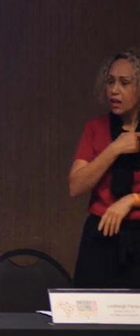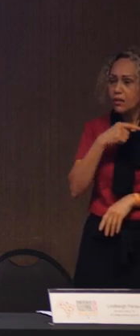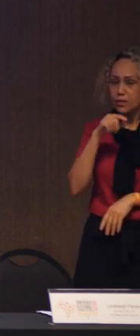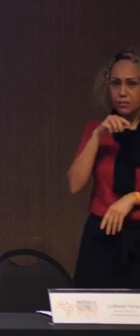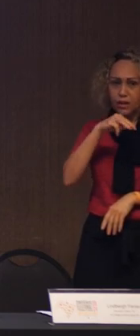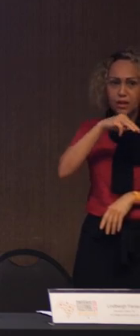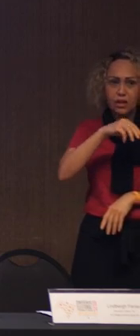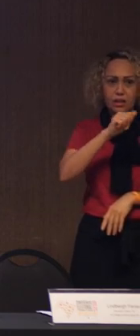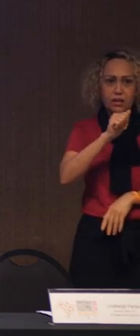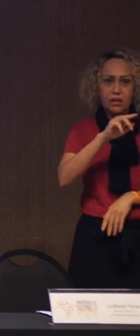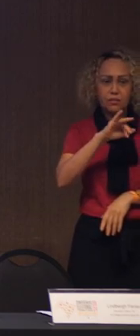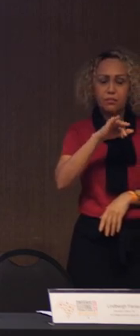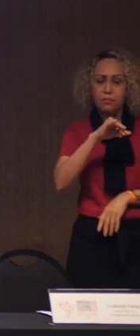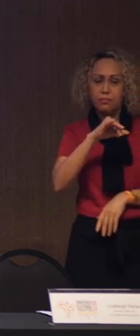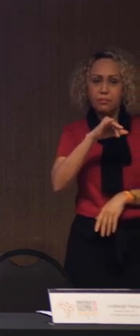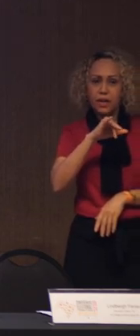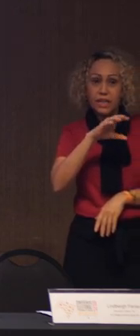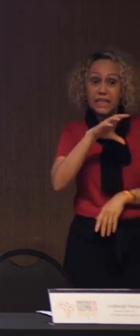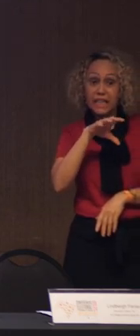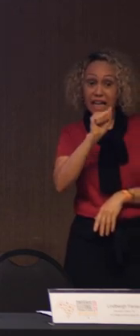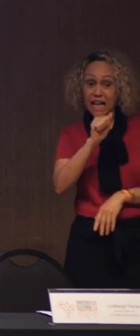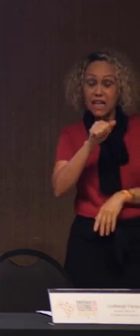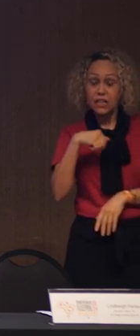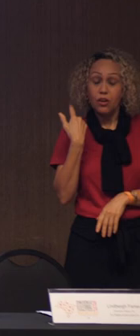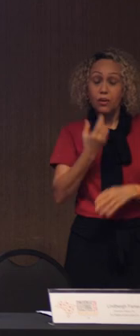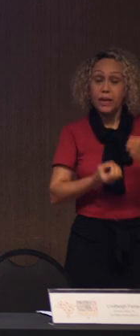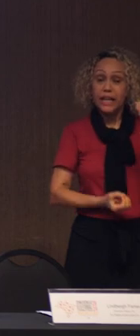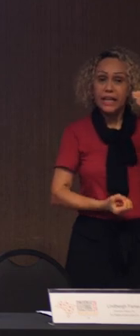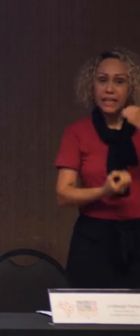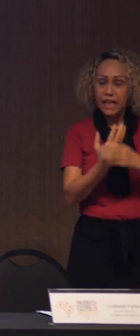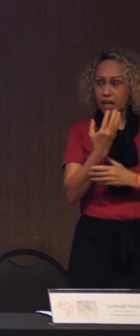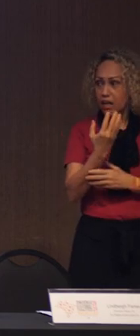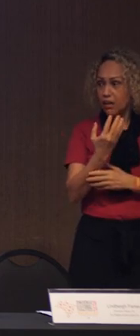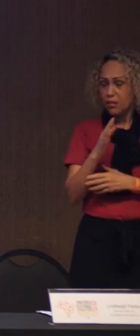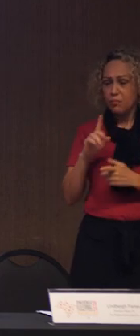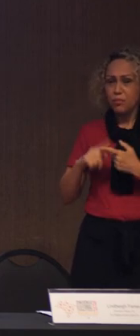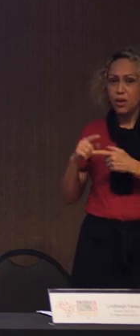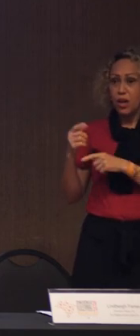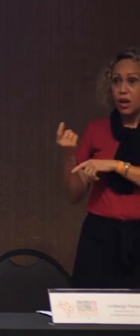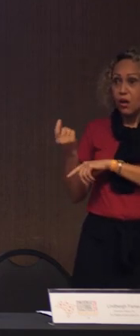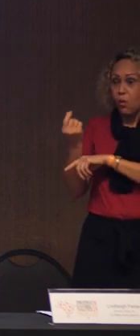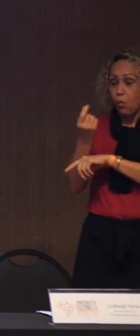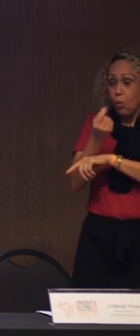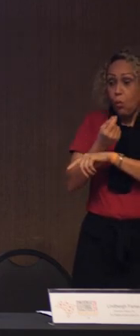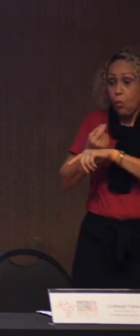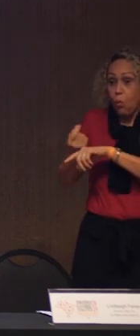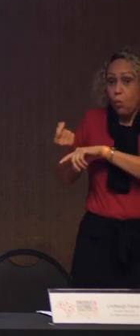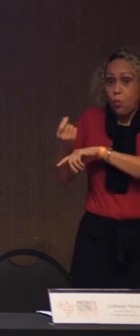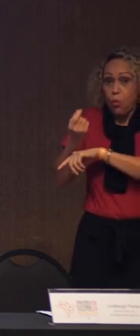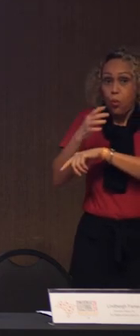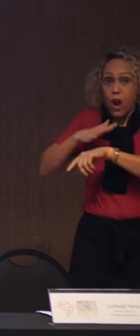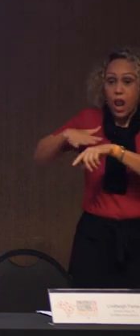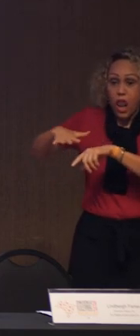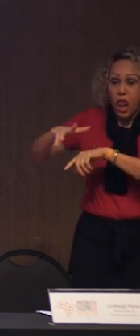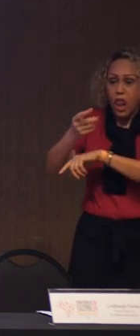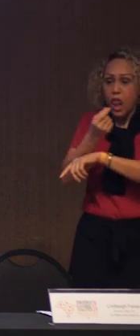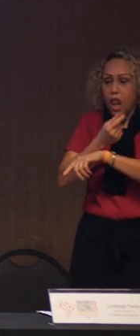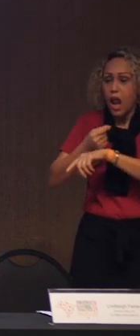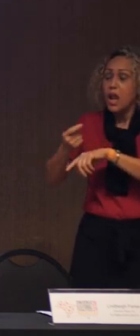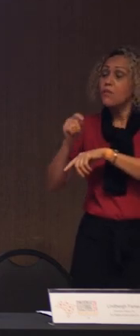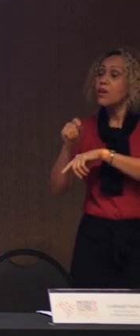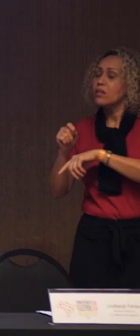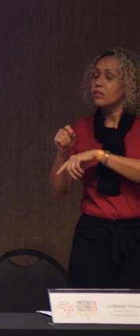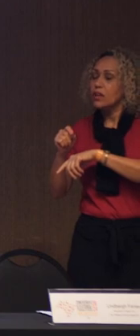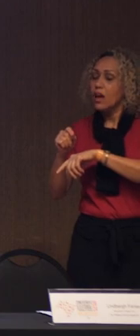famílias, onde o mercado... Porque o capitalismo acabou com o mercado. O capitalismo transformou a sociedade numa